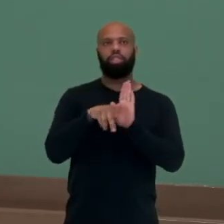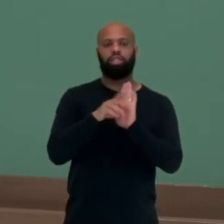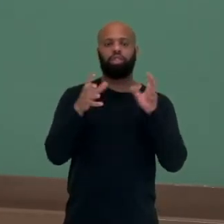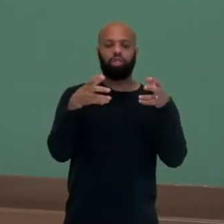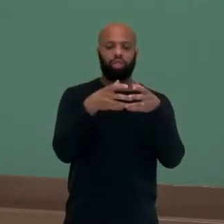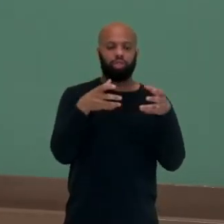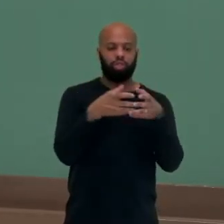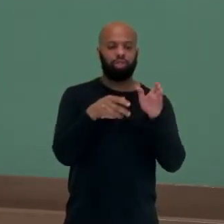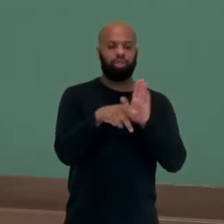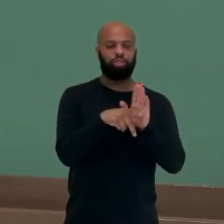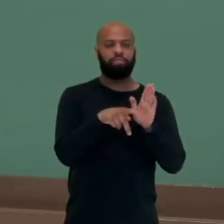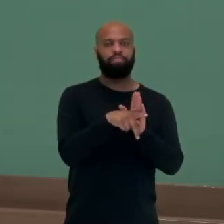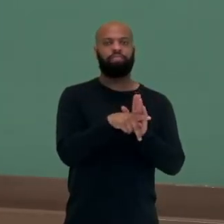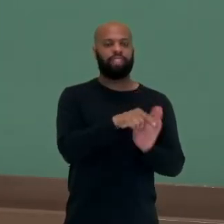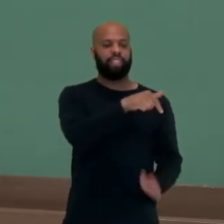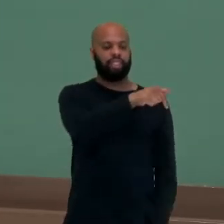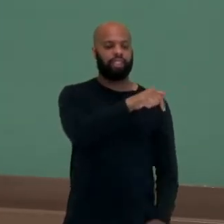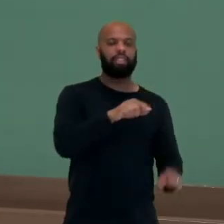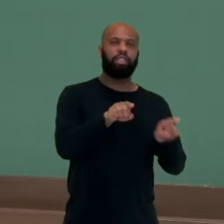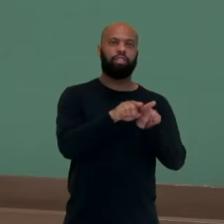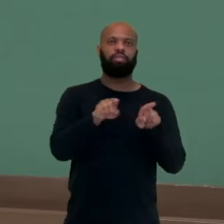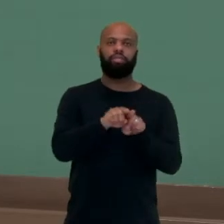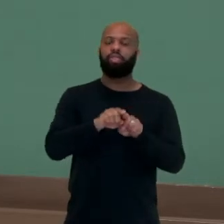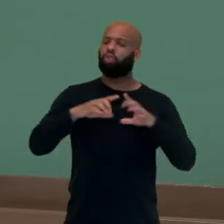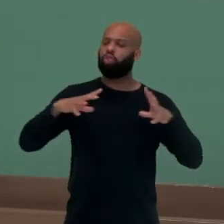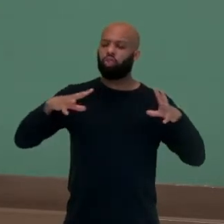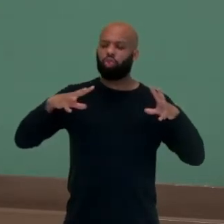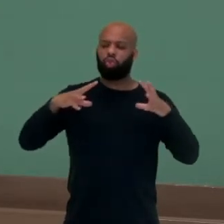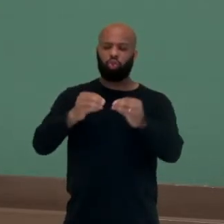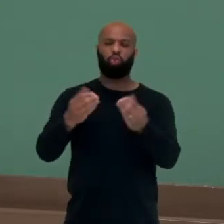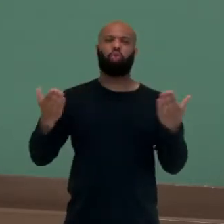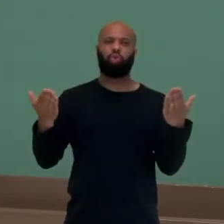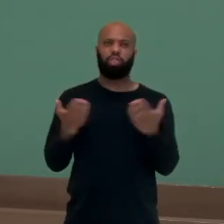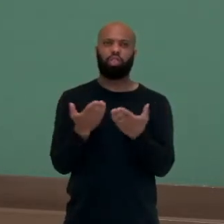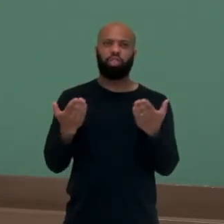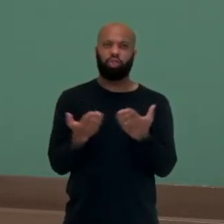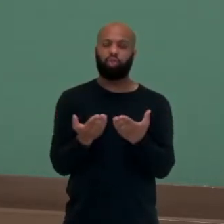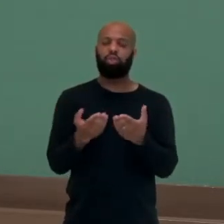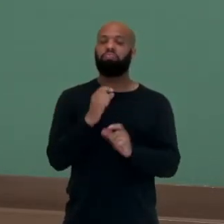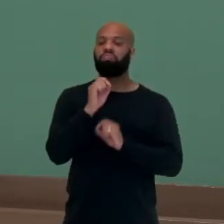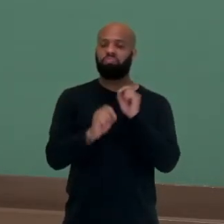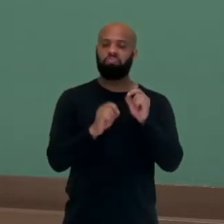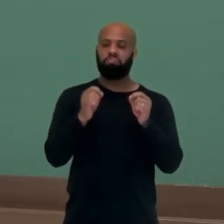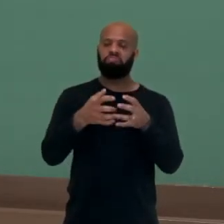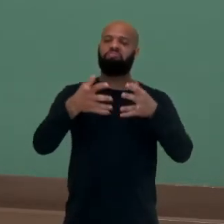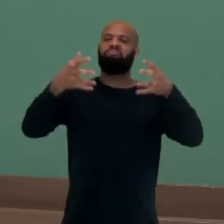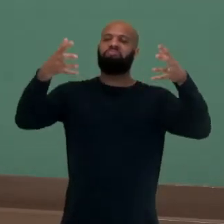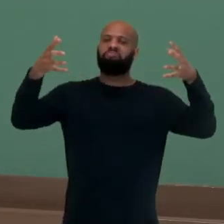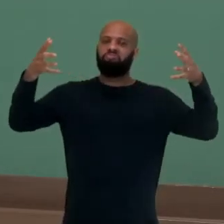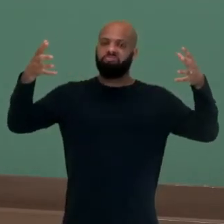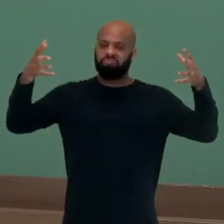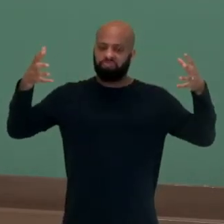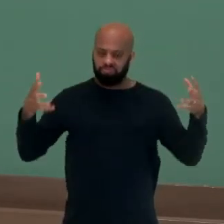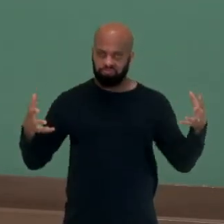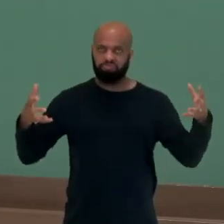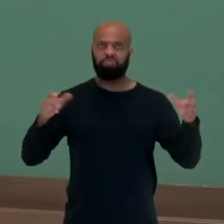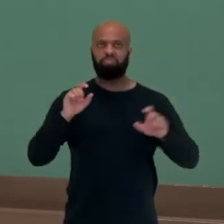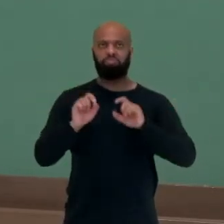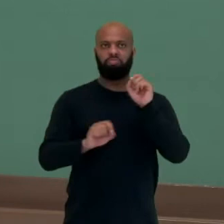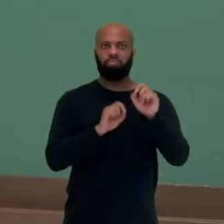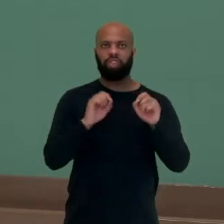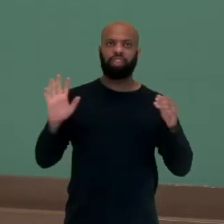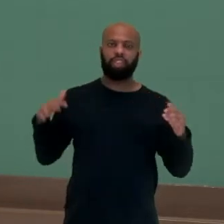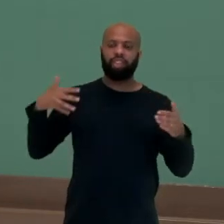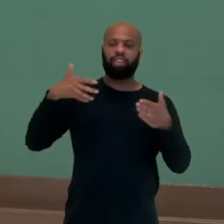números racionais, e o conjunto de todos esses conjuntos era o conjunto dos números reais, que foi a